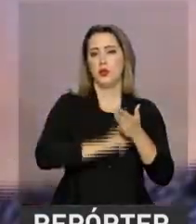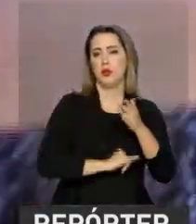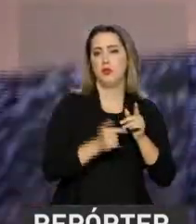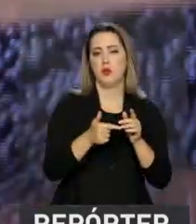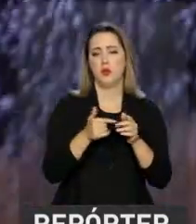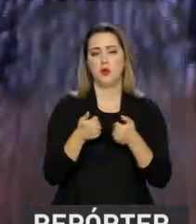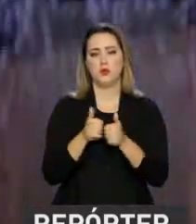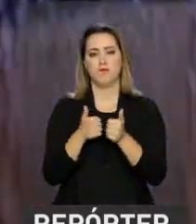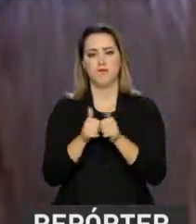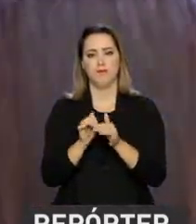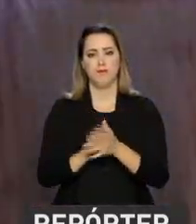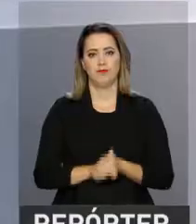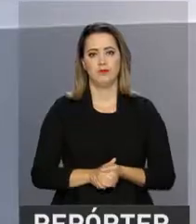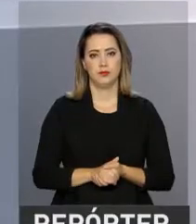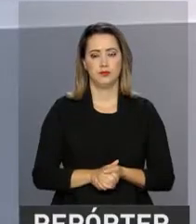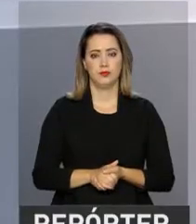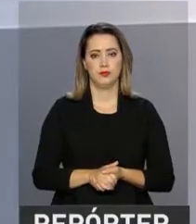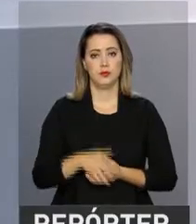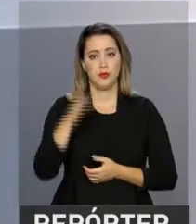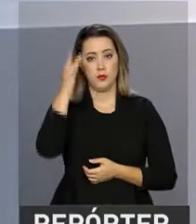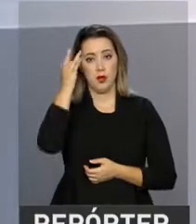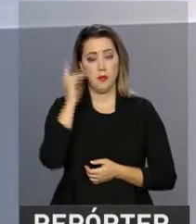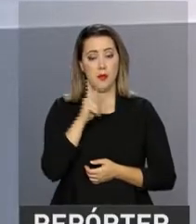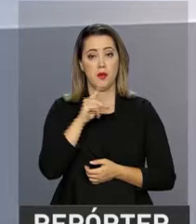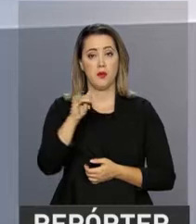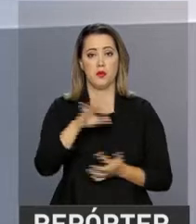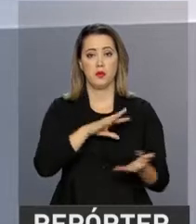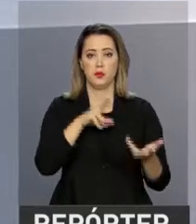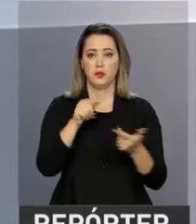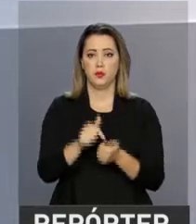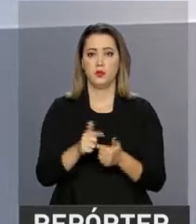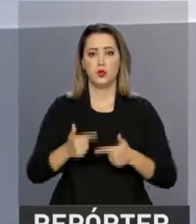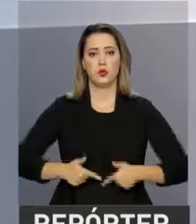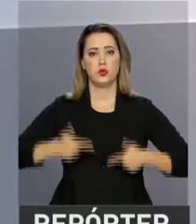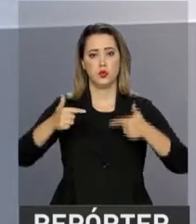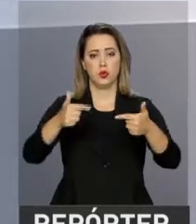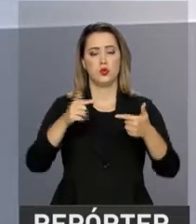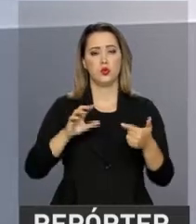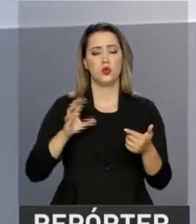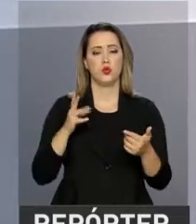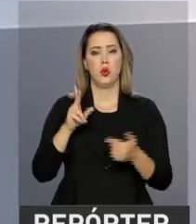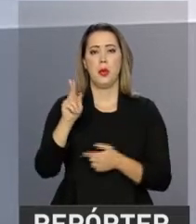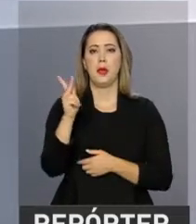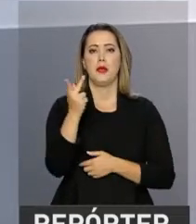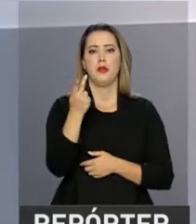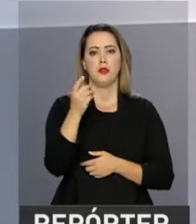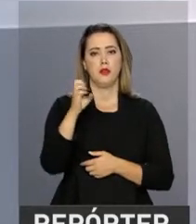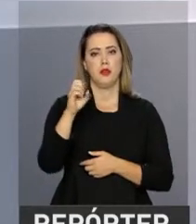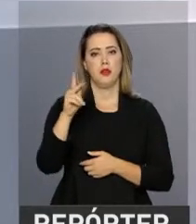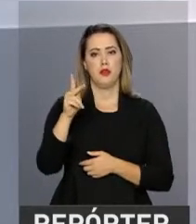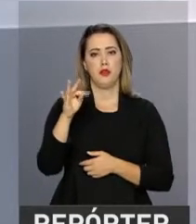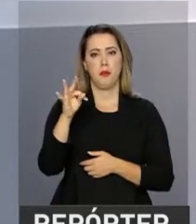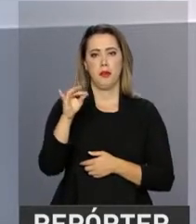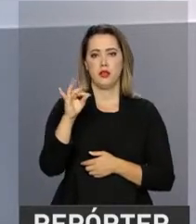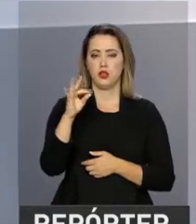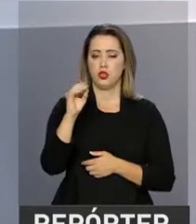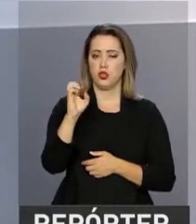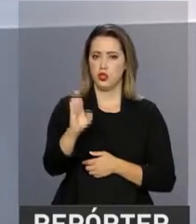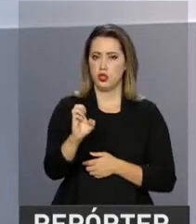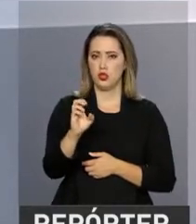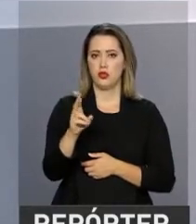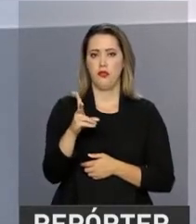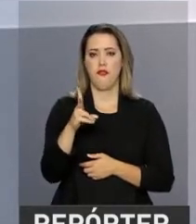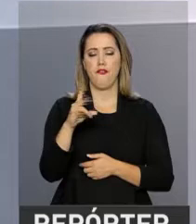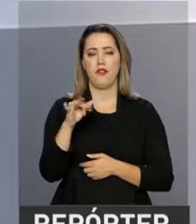fretes amanhã é dia mundial de luta contra as hepatites virais agora há pouco o ministro da saúde